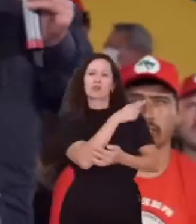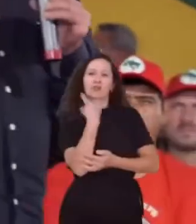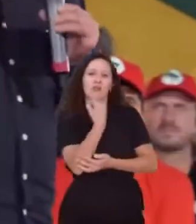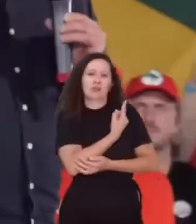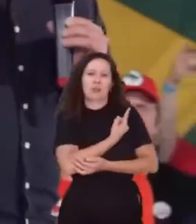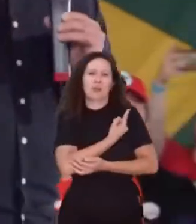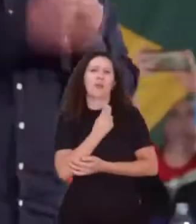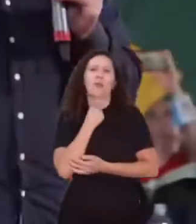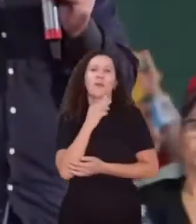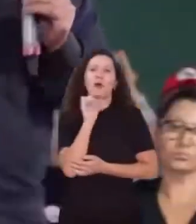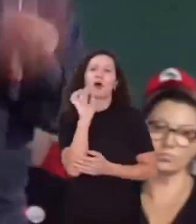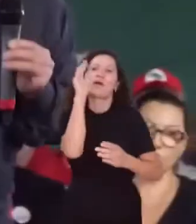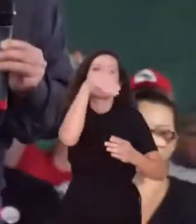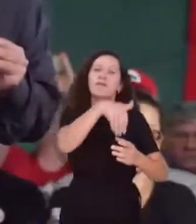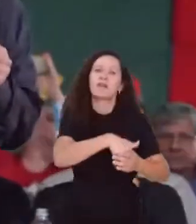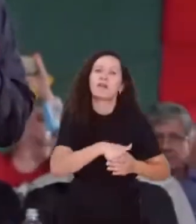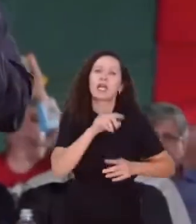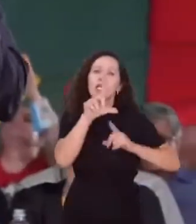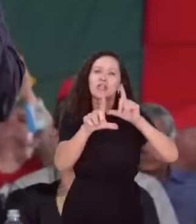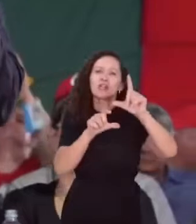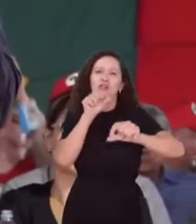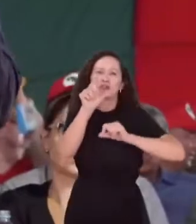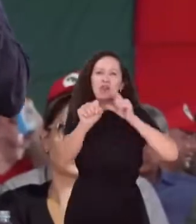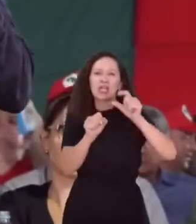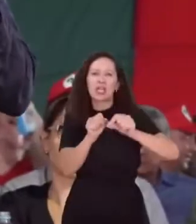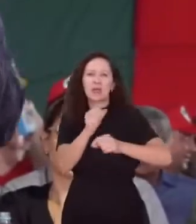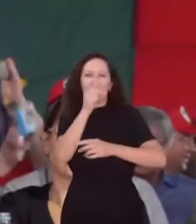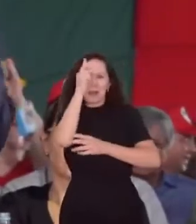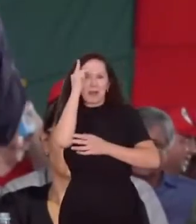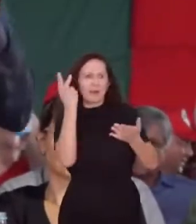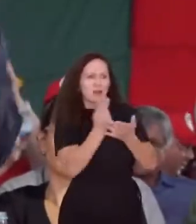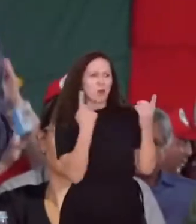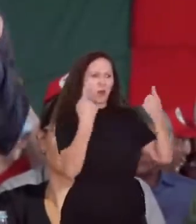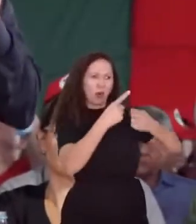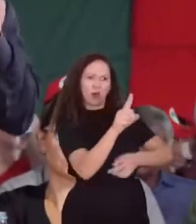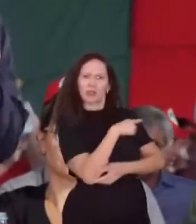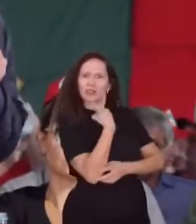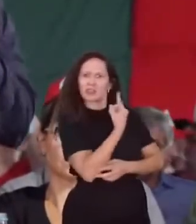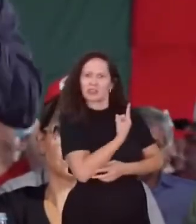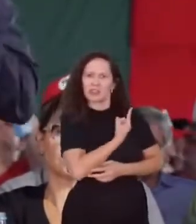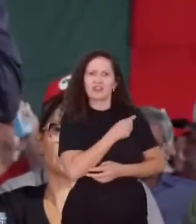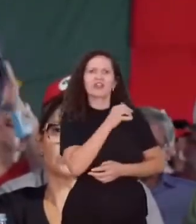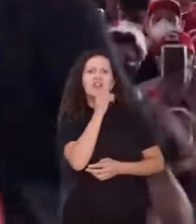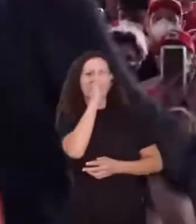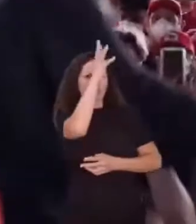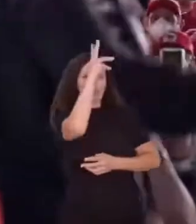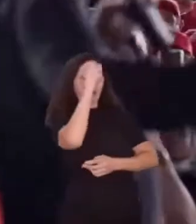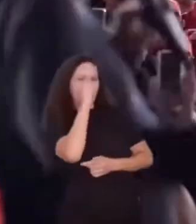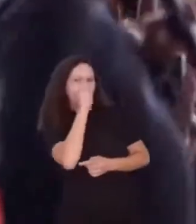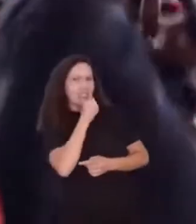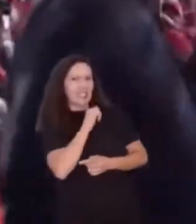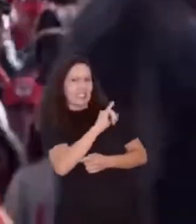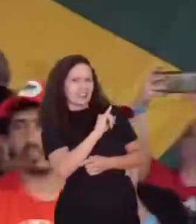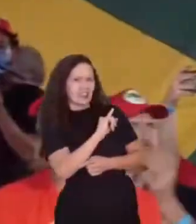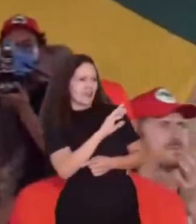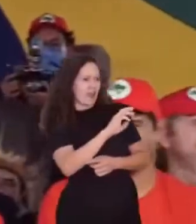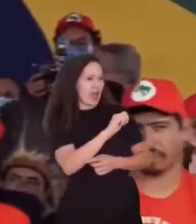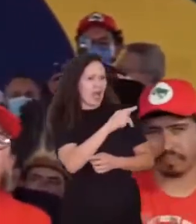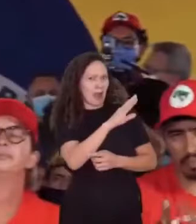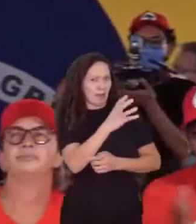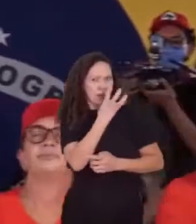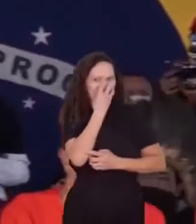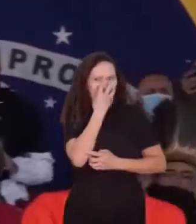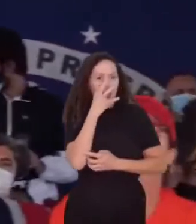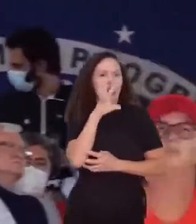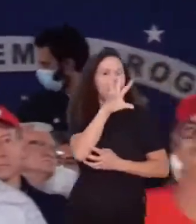colocando raposa no nosso galinheiro. A desgraçada da raposa vai comer as galinhas. Ela não vai deixar as galinhas livres.